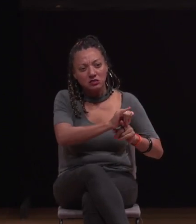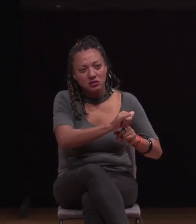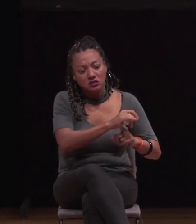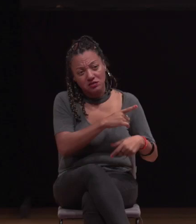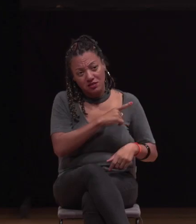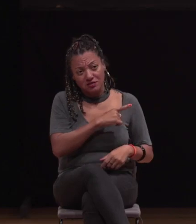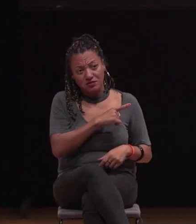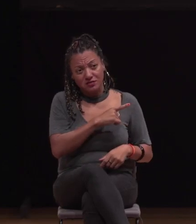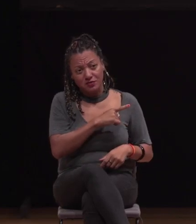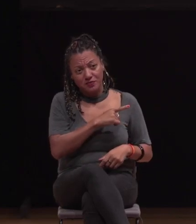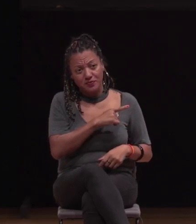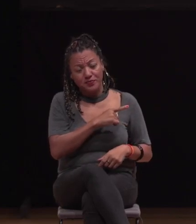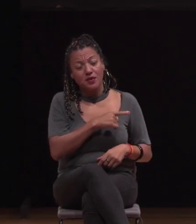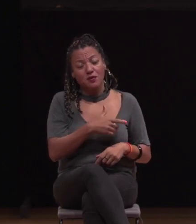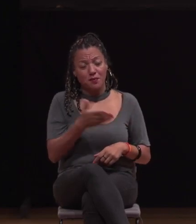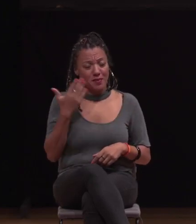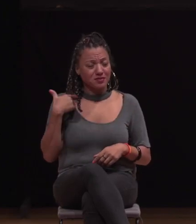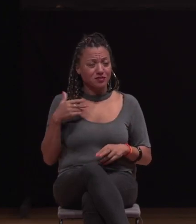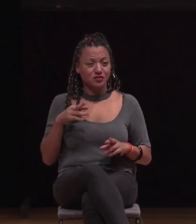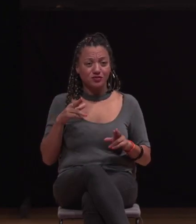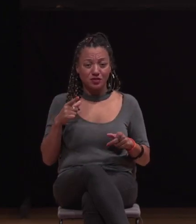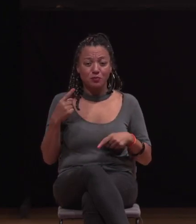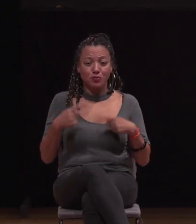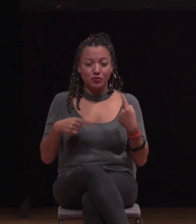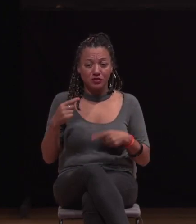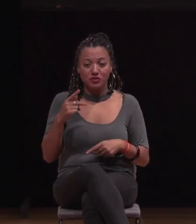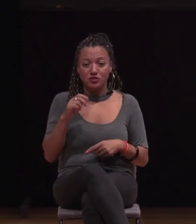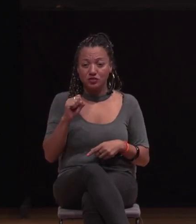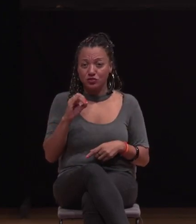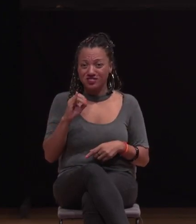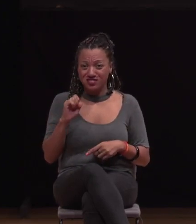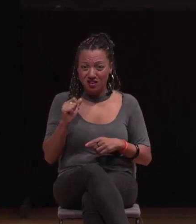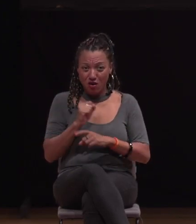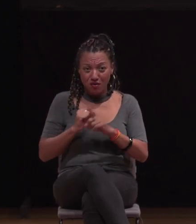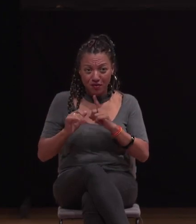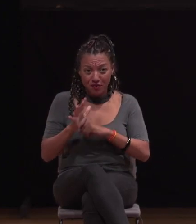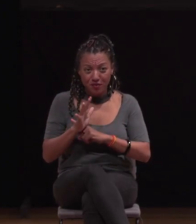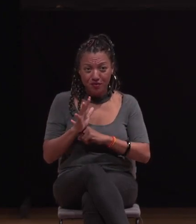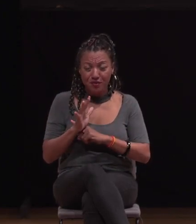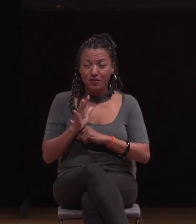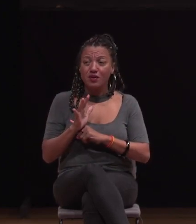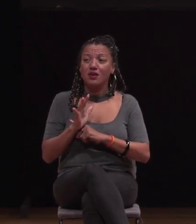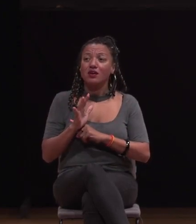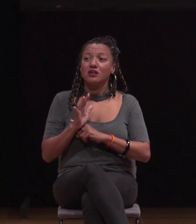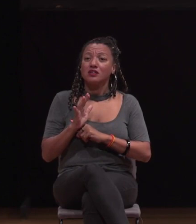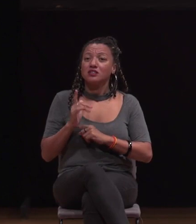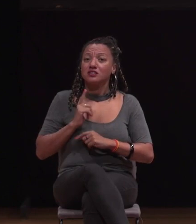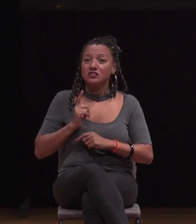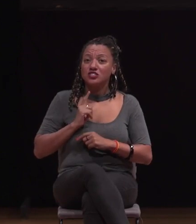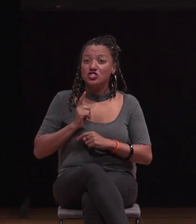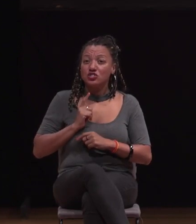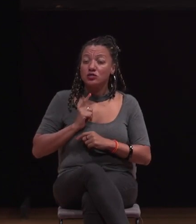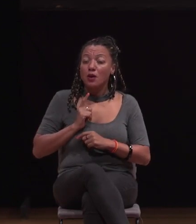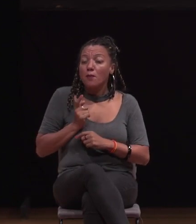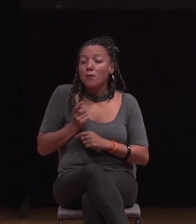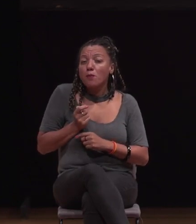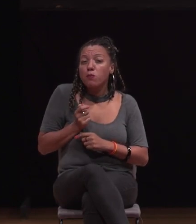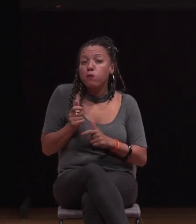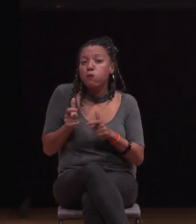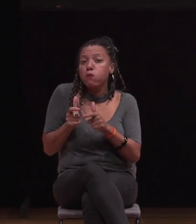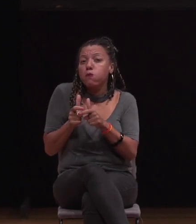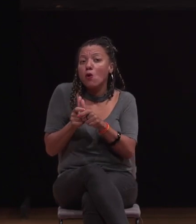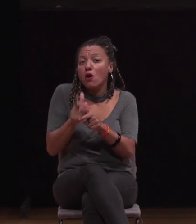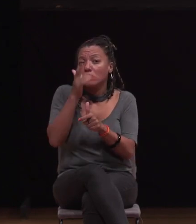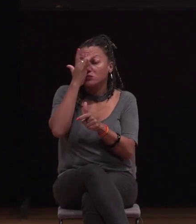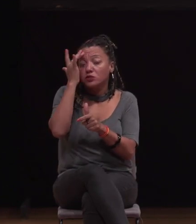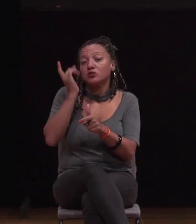30 anos atrás que nos impulsionavam enquanto crítica social foram os mesmos em nome de pequenas benesses que nos levaram para o lugar que